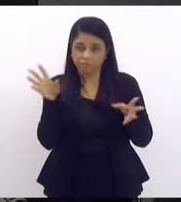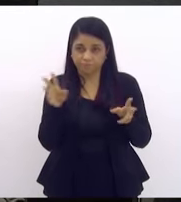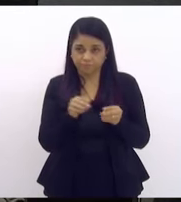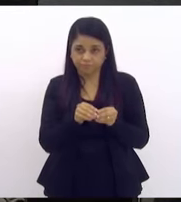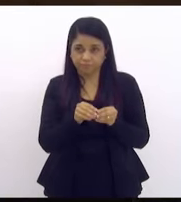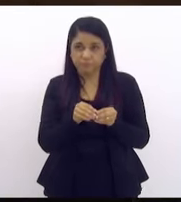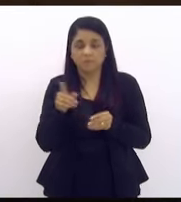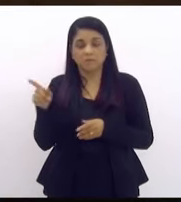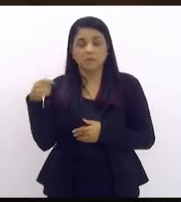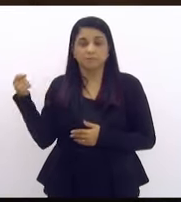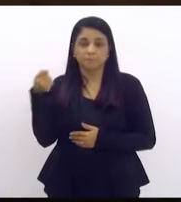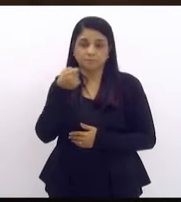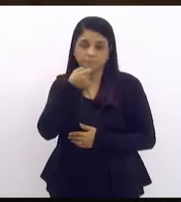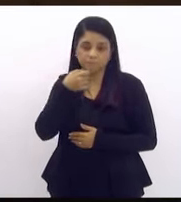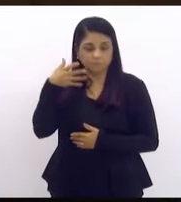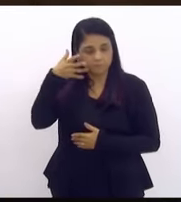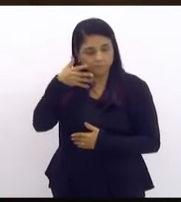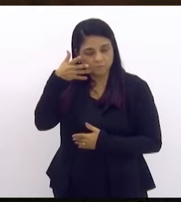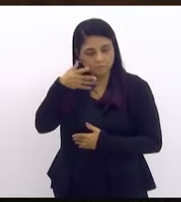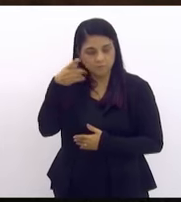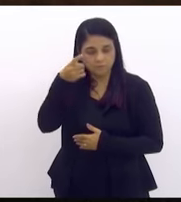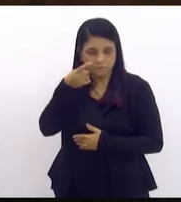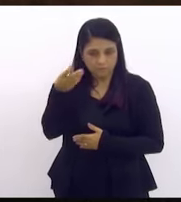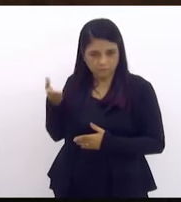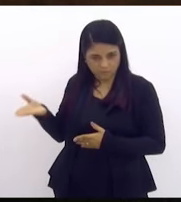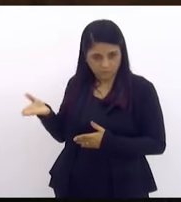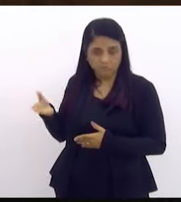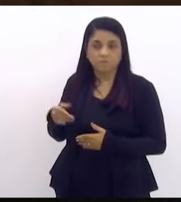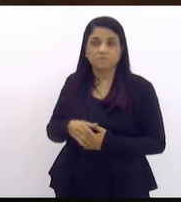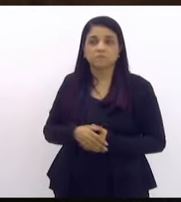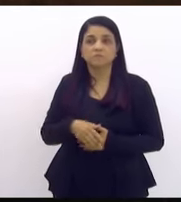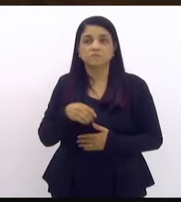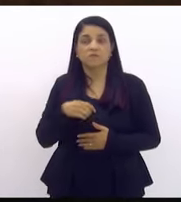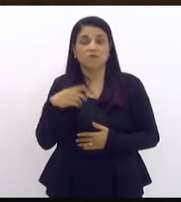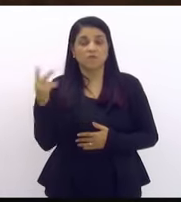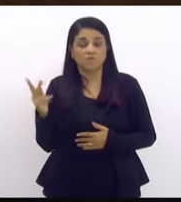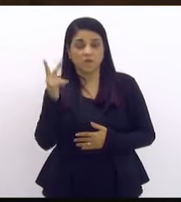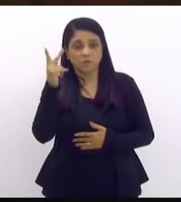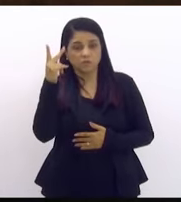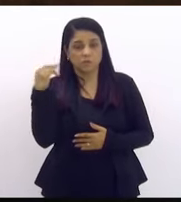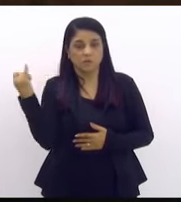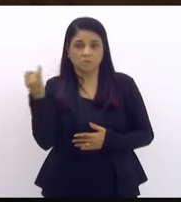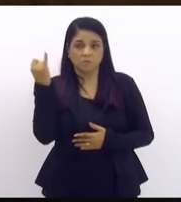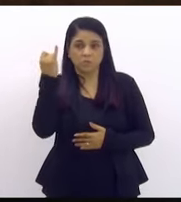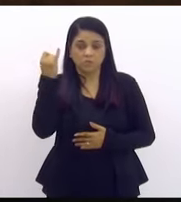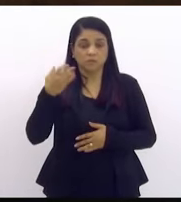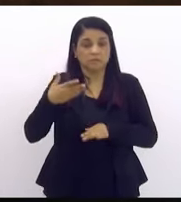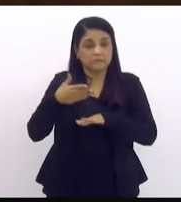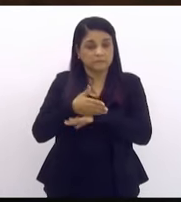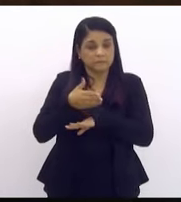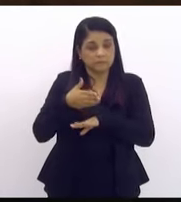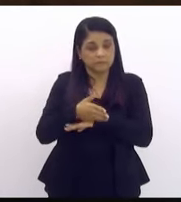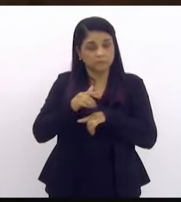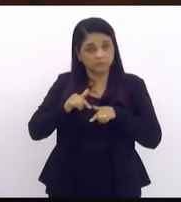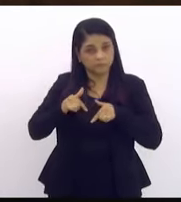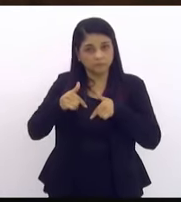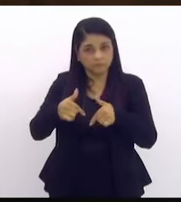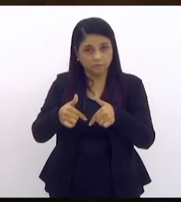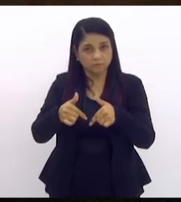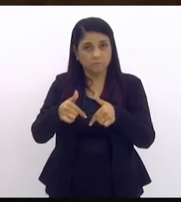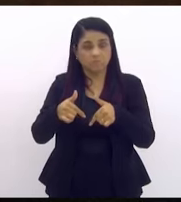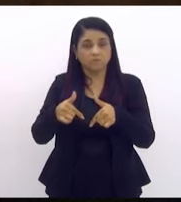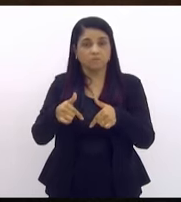para a coautora se manifestar. Só valorizar a importância de uma participação mais ativa